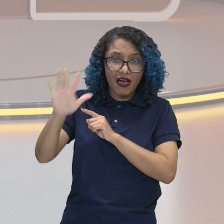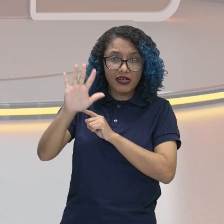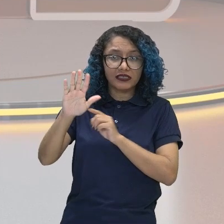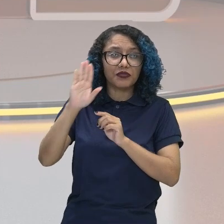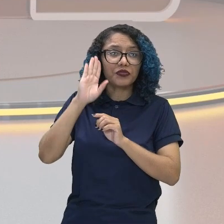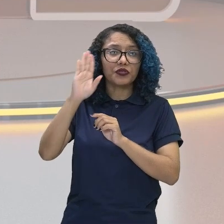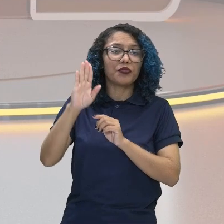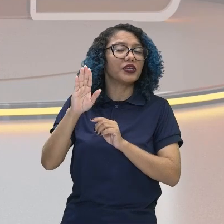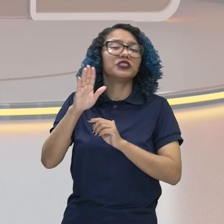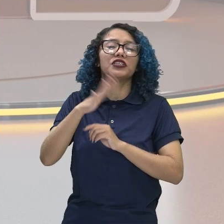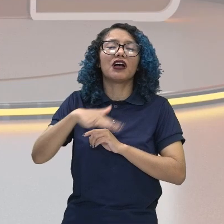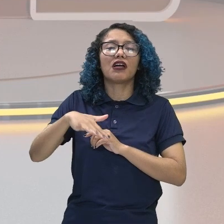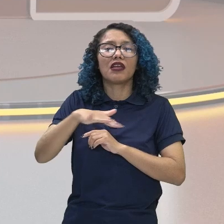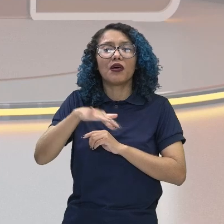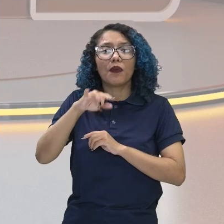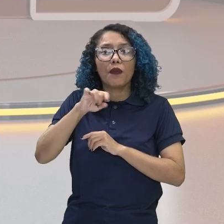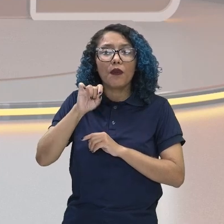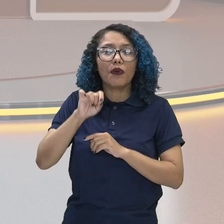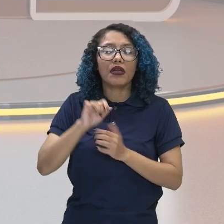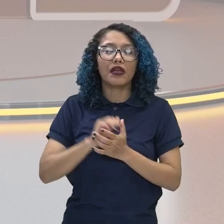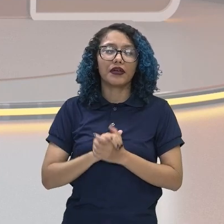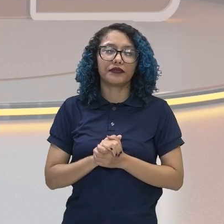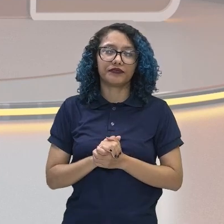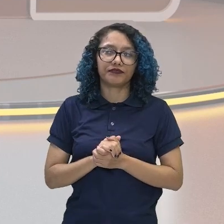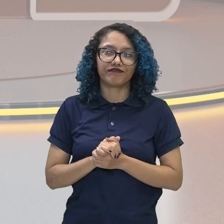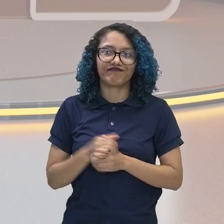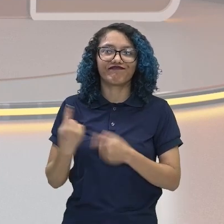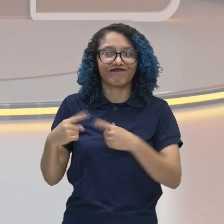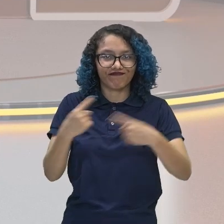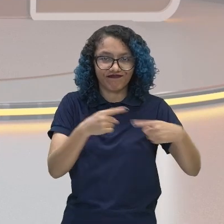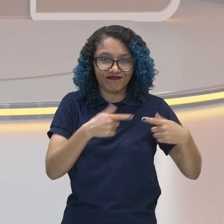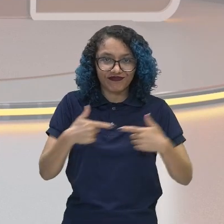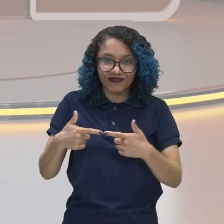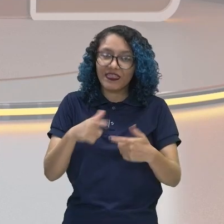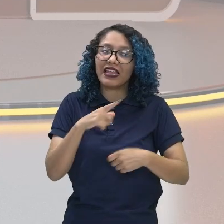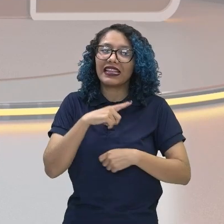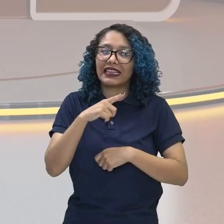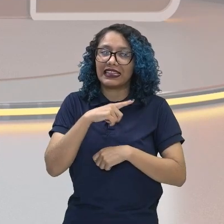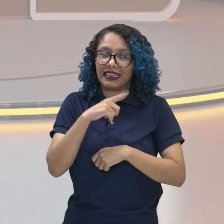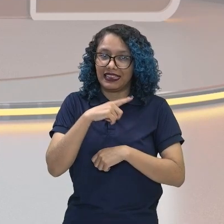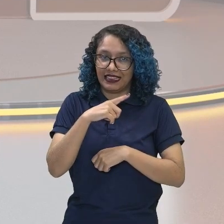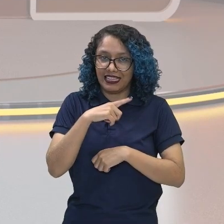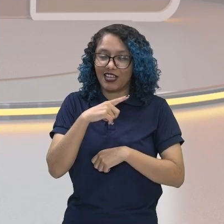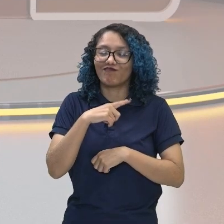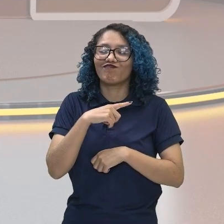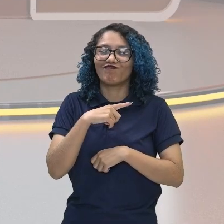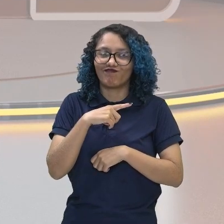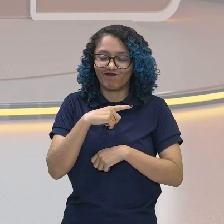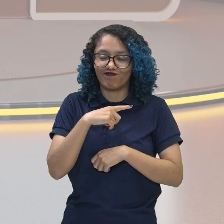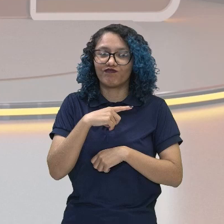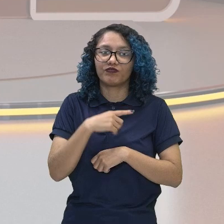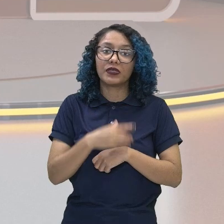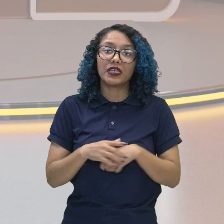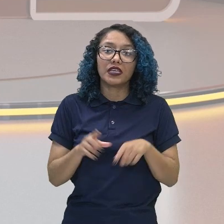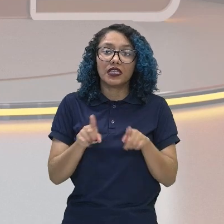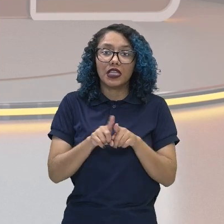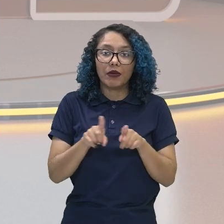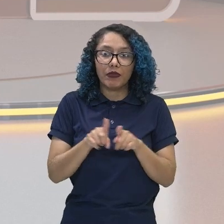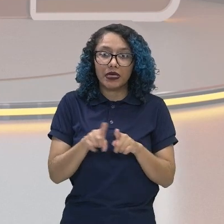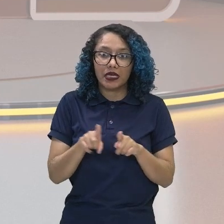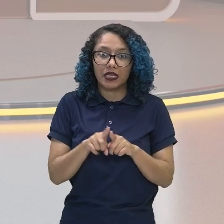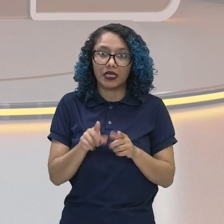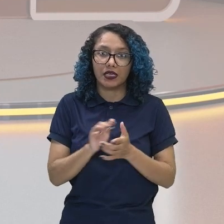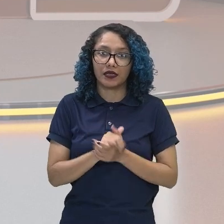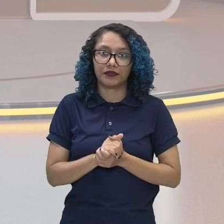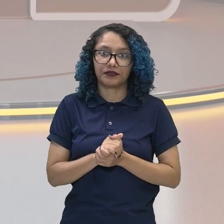de áreas onde ocorrem muitos conflitos, onde tem muitas guerras e até mesmo, que